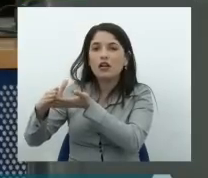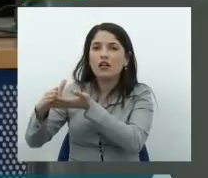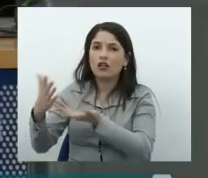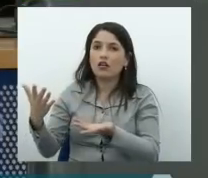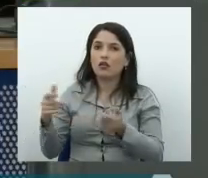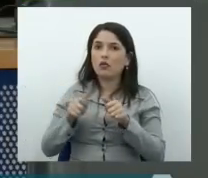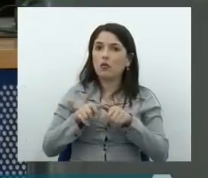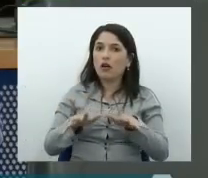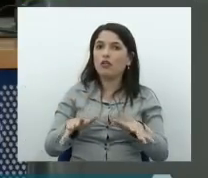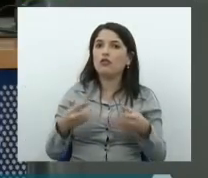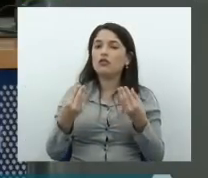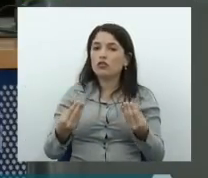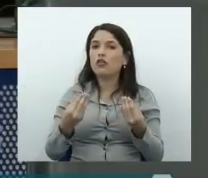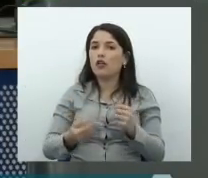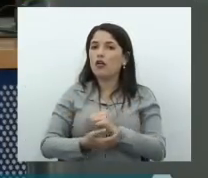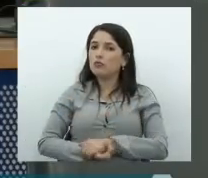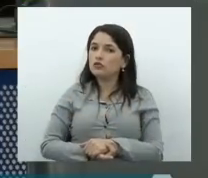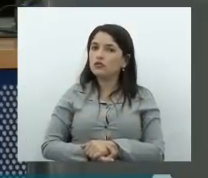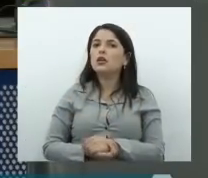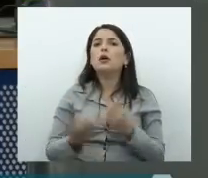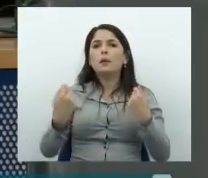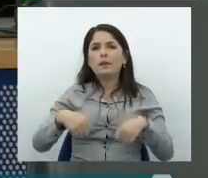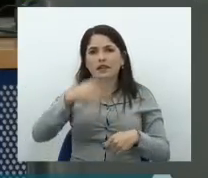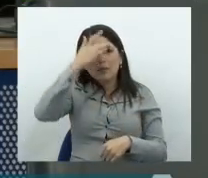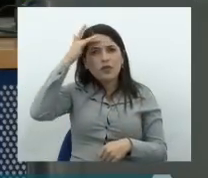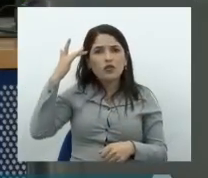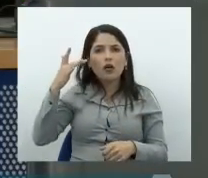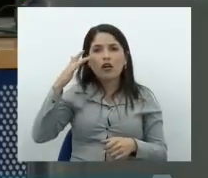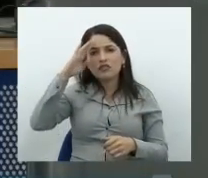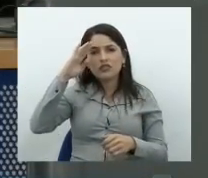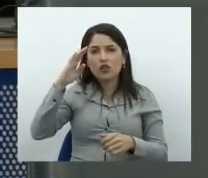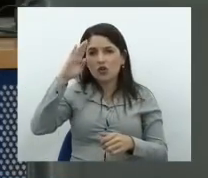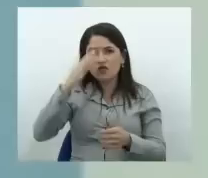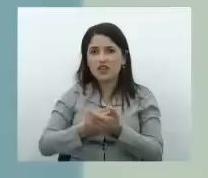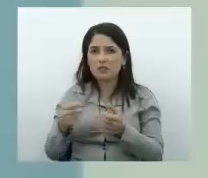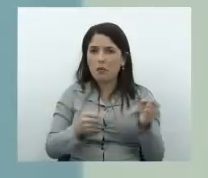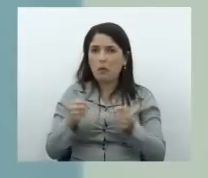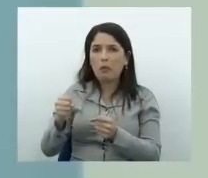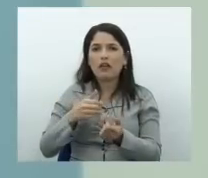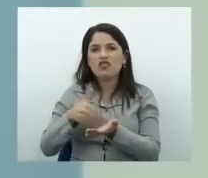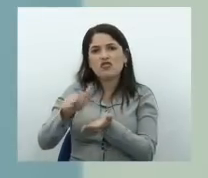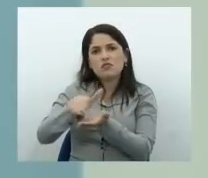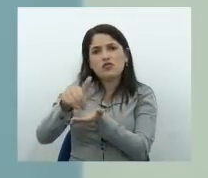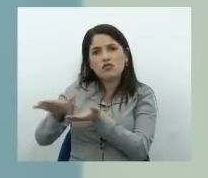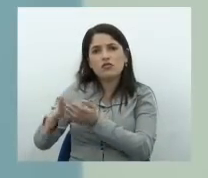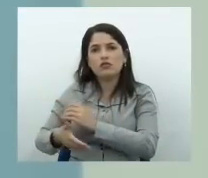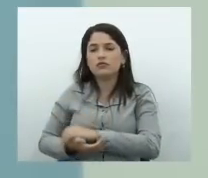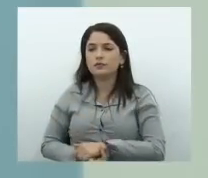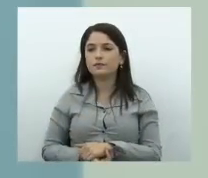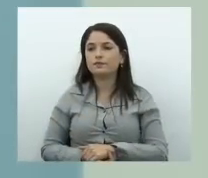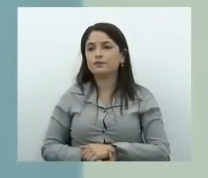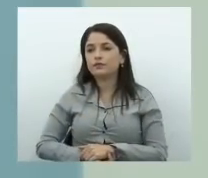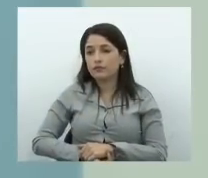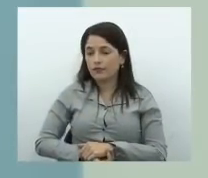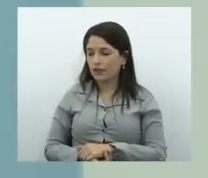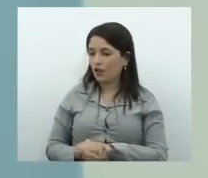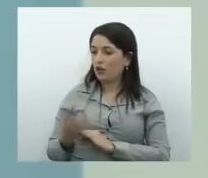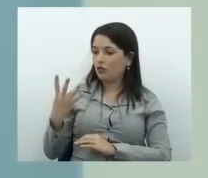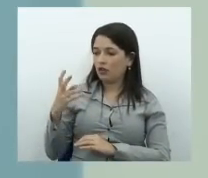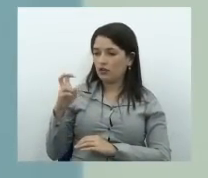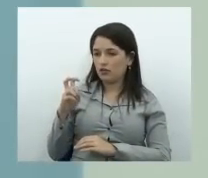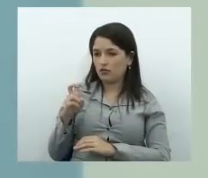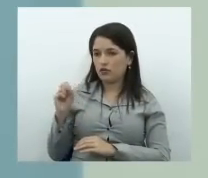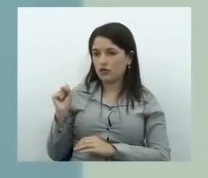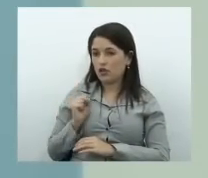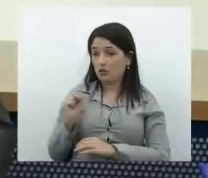aguenta mais. Precisa demitir urgentemente já os que estão aqui. Obrigado, candidato. Candidato Neftales, 45 segundos para a sua